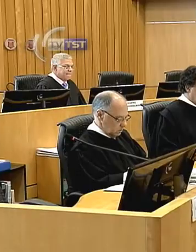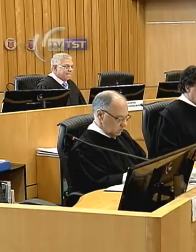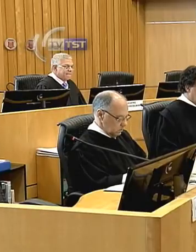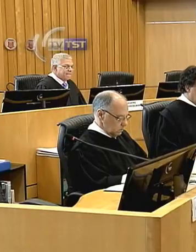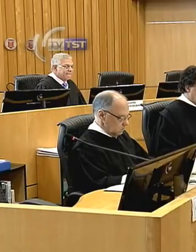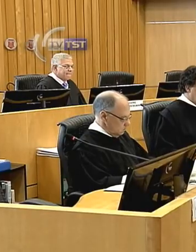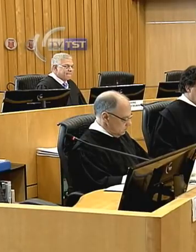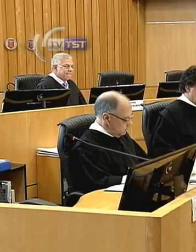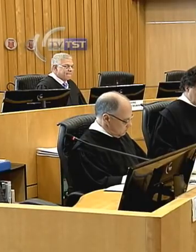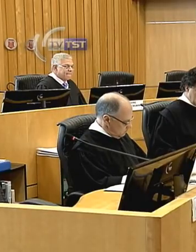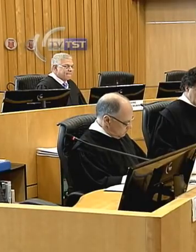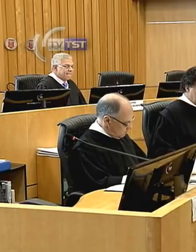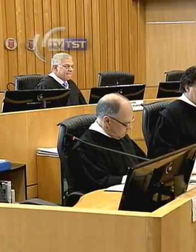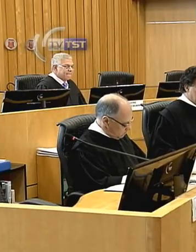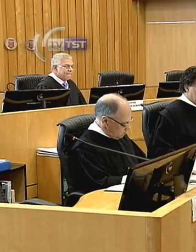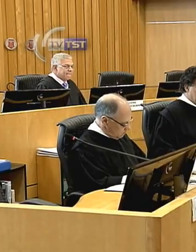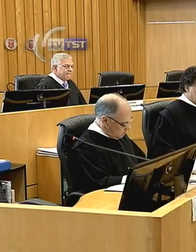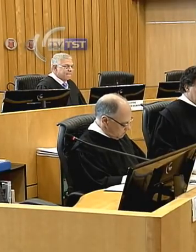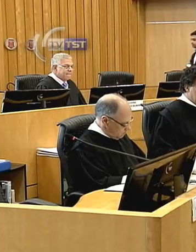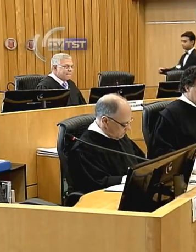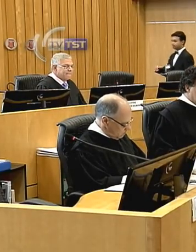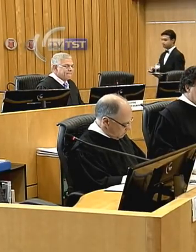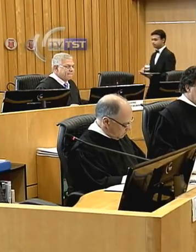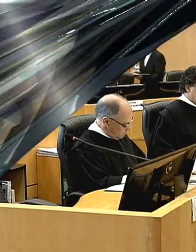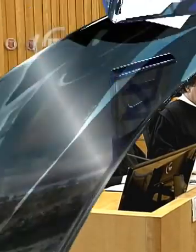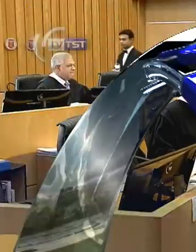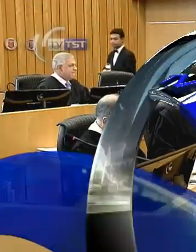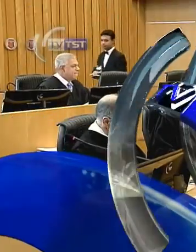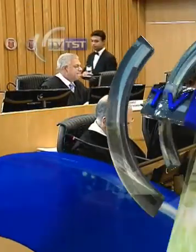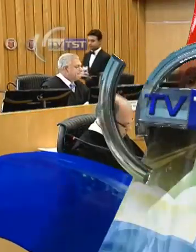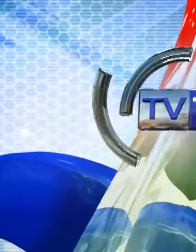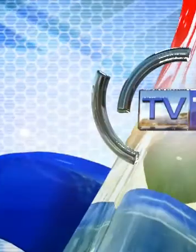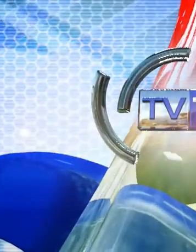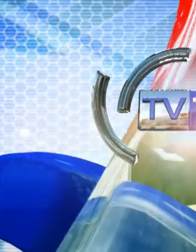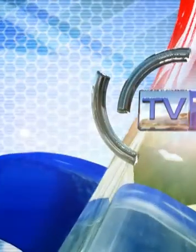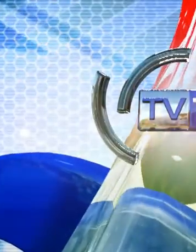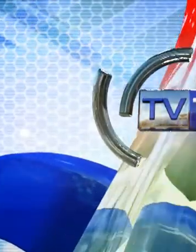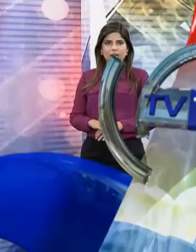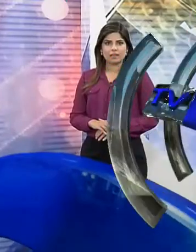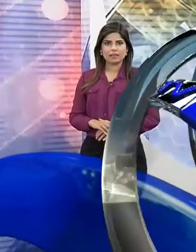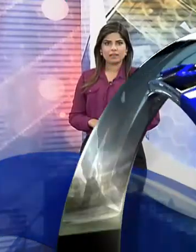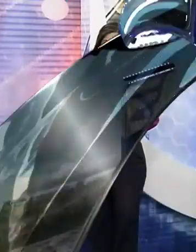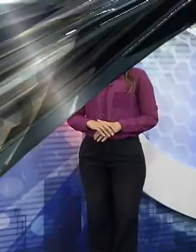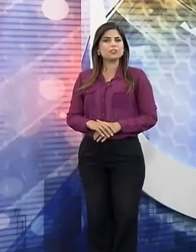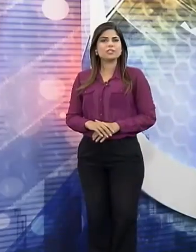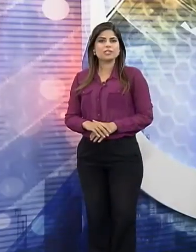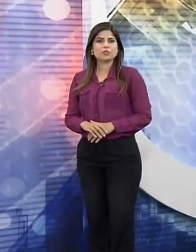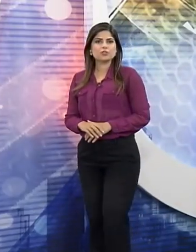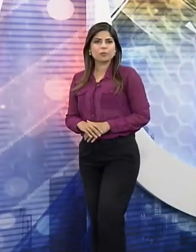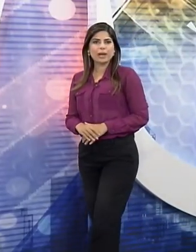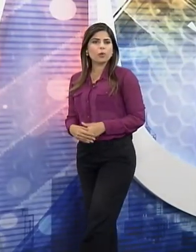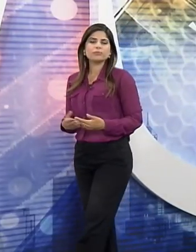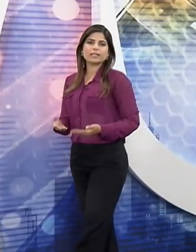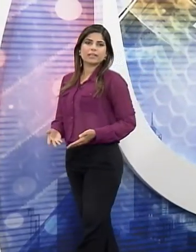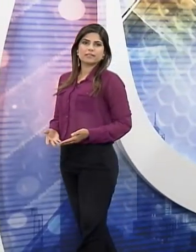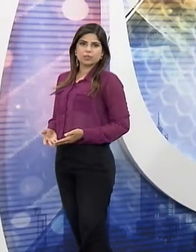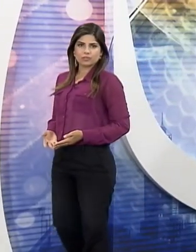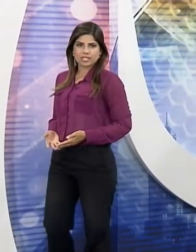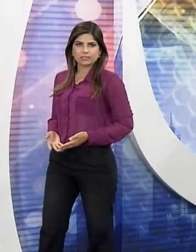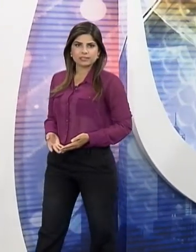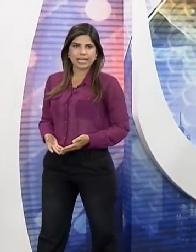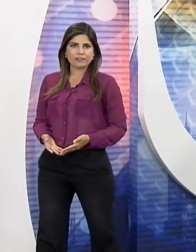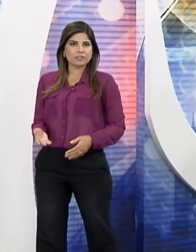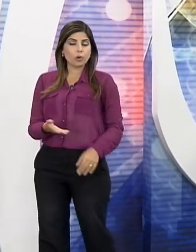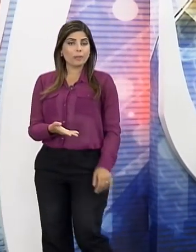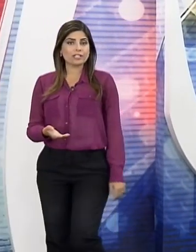não vai mais poder prorrogar a jornada de trabalho acima do limite legal. A notícia sobre a condenação